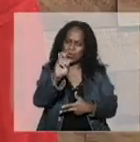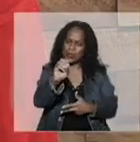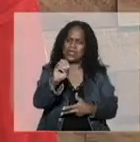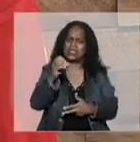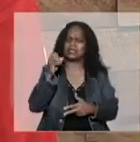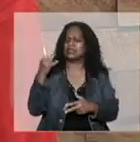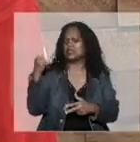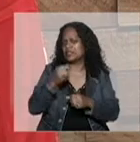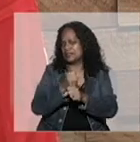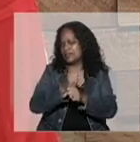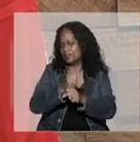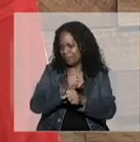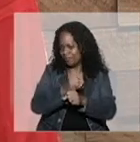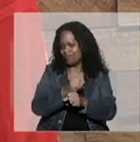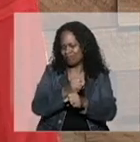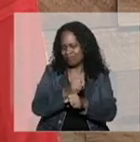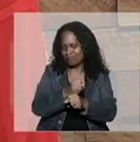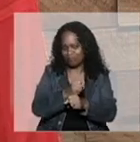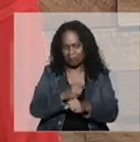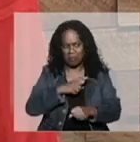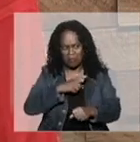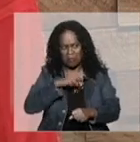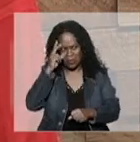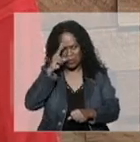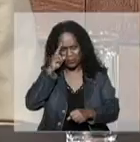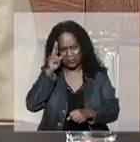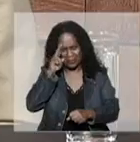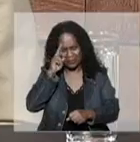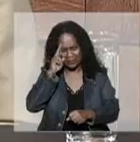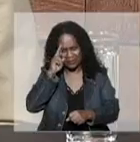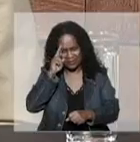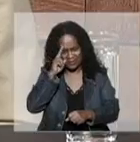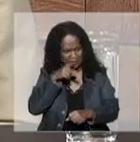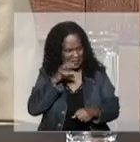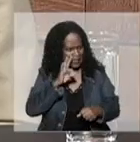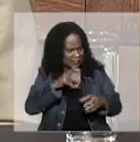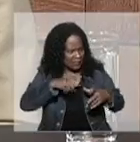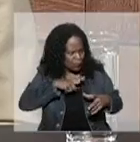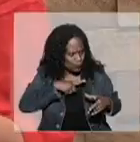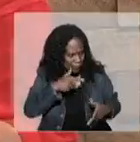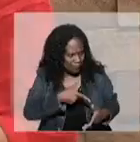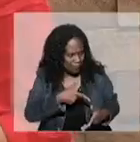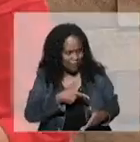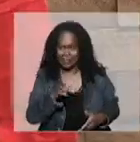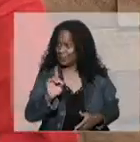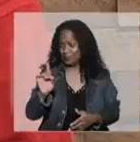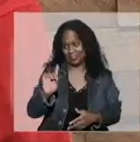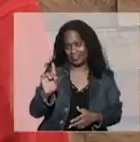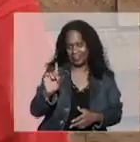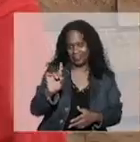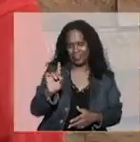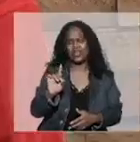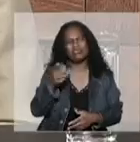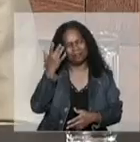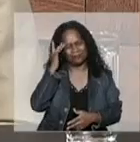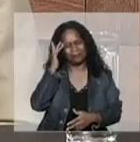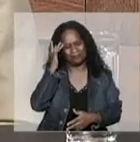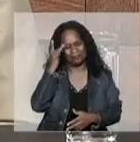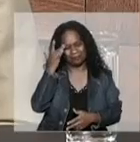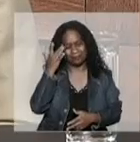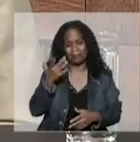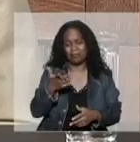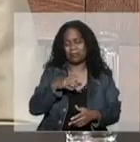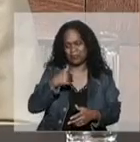50 anos, né, Mansur? 50 anos de rádio. 50 anos, tem história. Tem história. Tá tudo aqui ou você ainda tem coisa para contar? Acho que